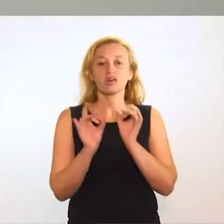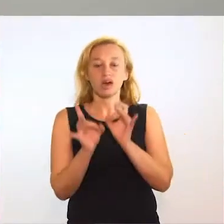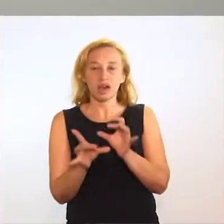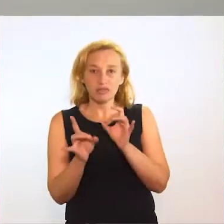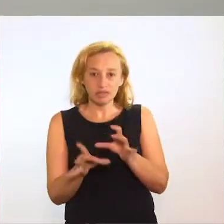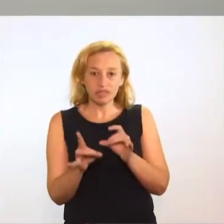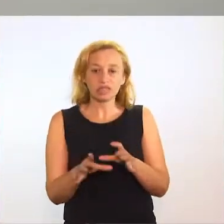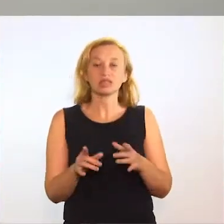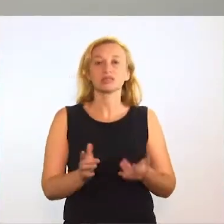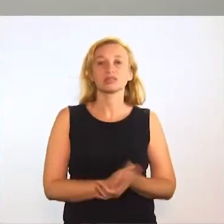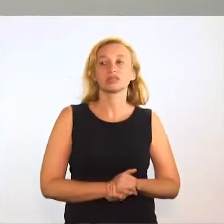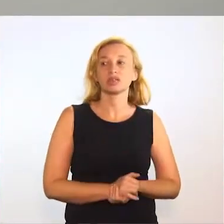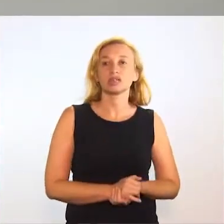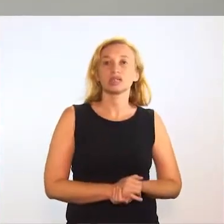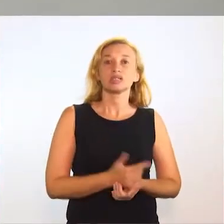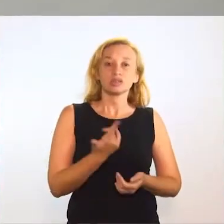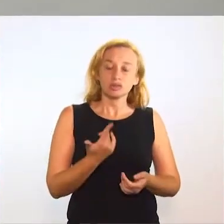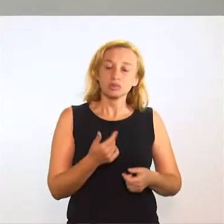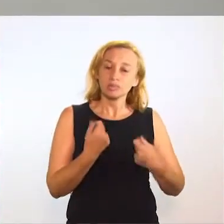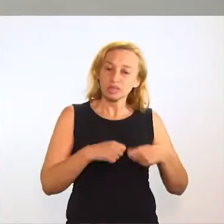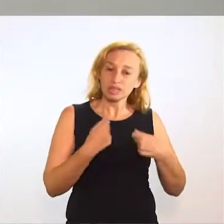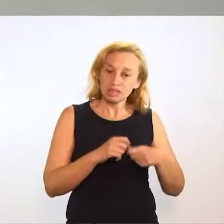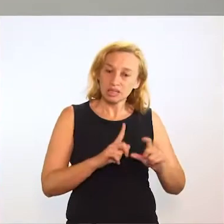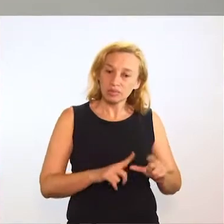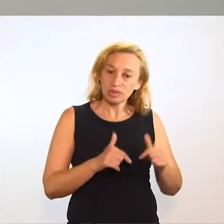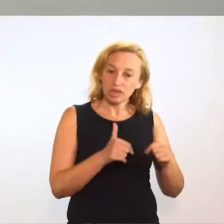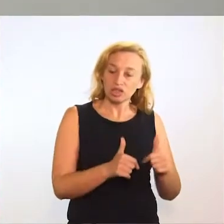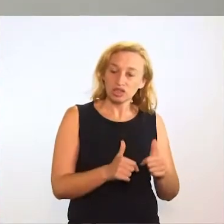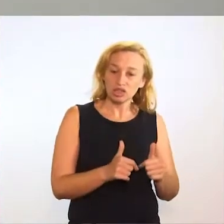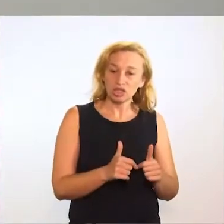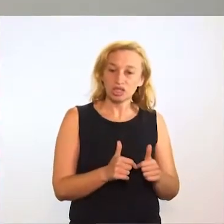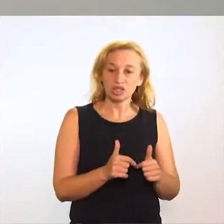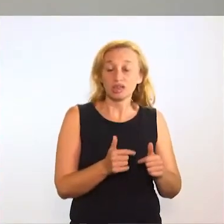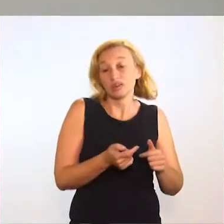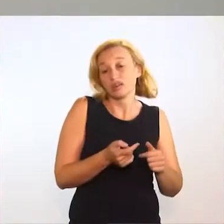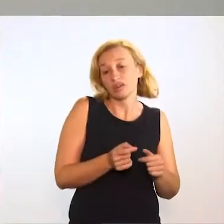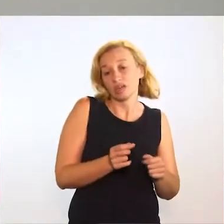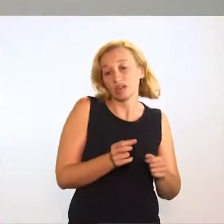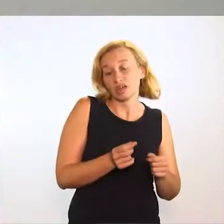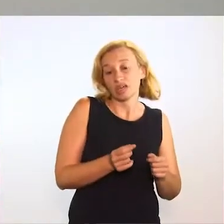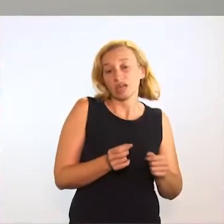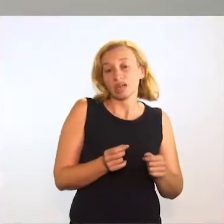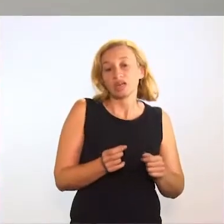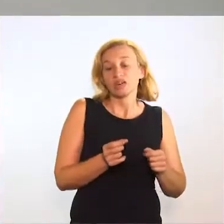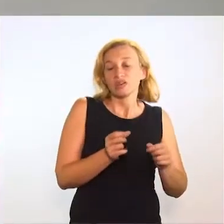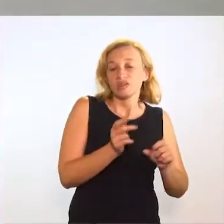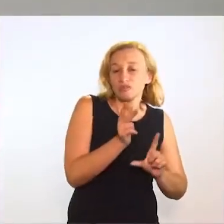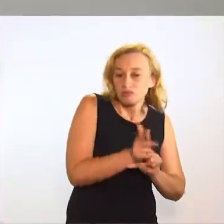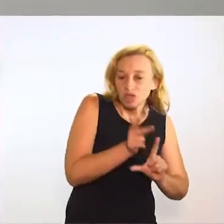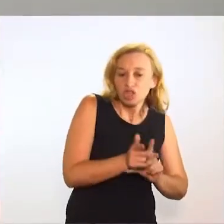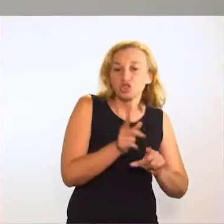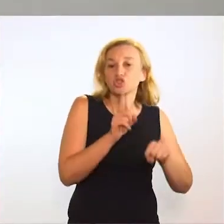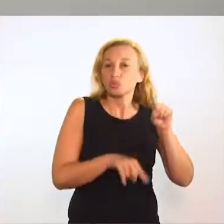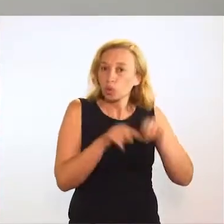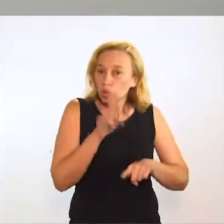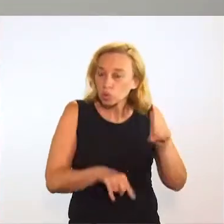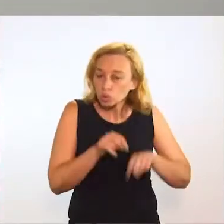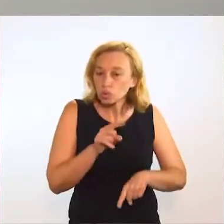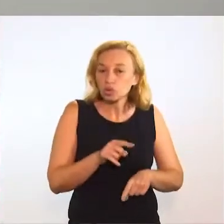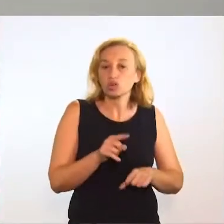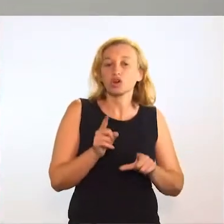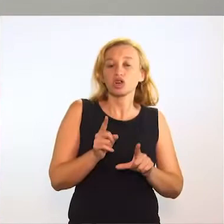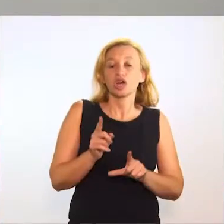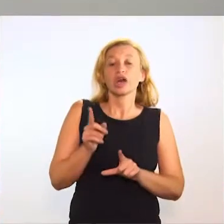comunicação, a nossa venda, porque uma coisa também a gente tem que ter braço e equipe para fazer tanta coisa, né? a gente teve que fazer vídeo de